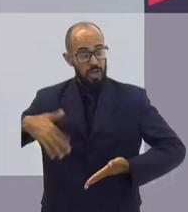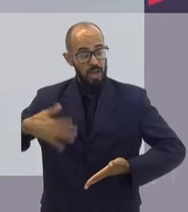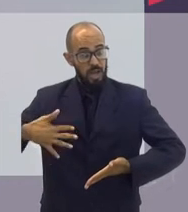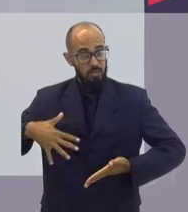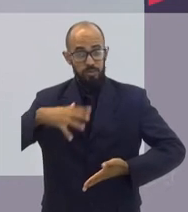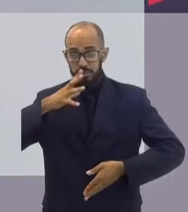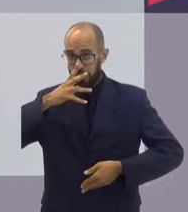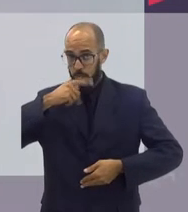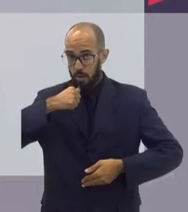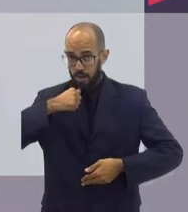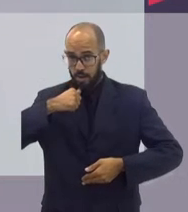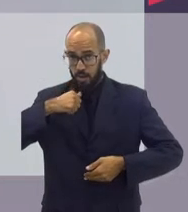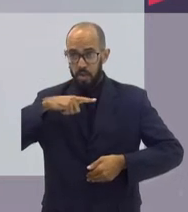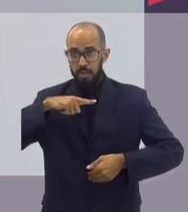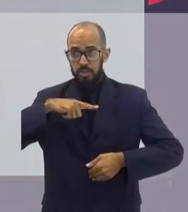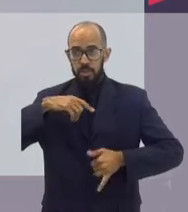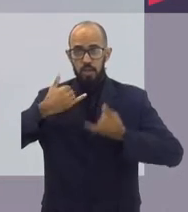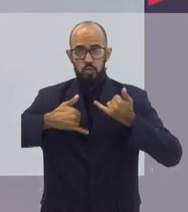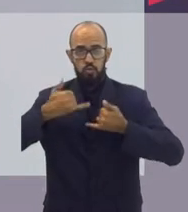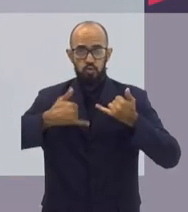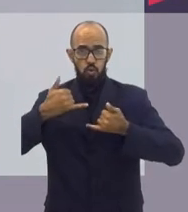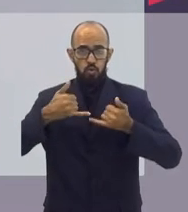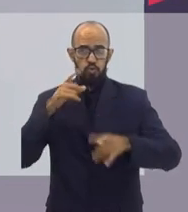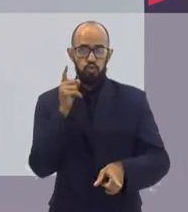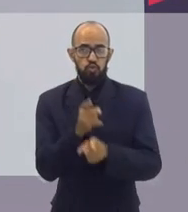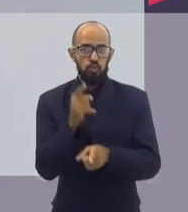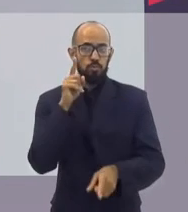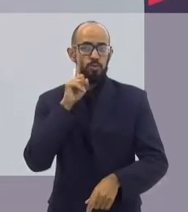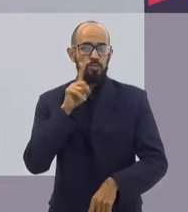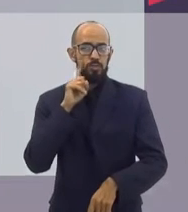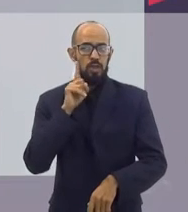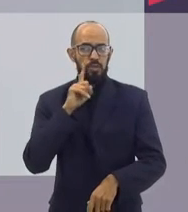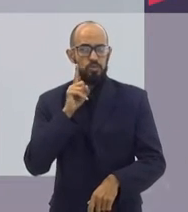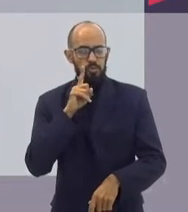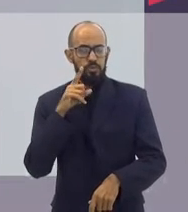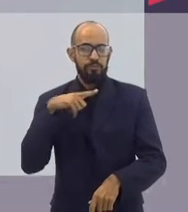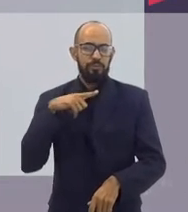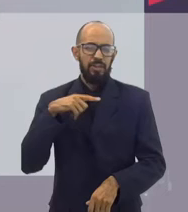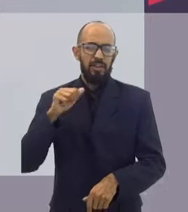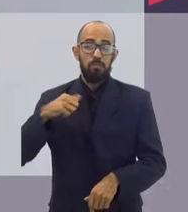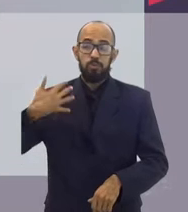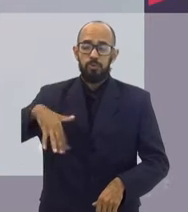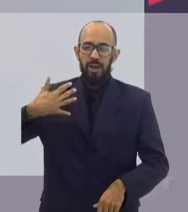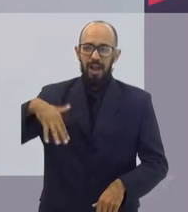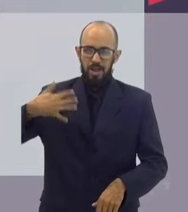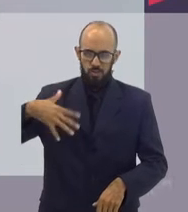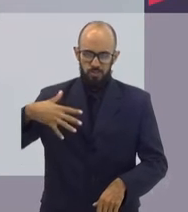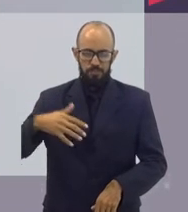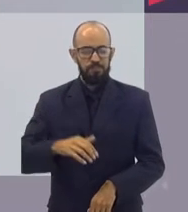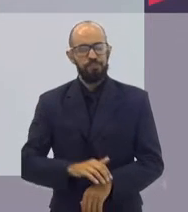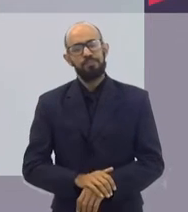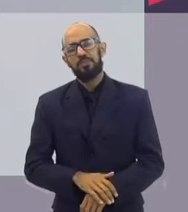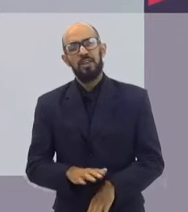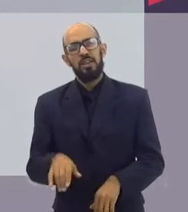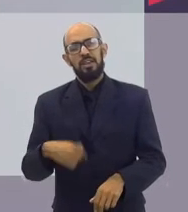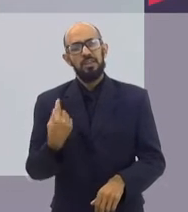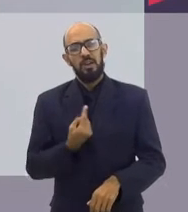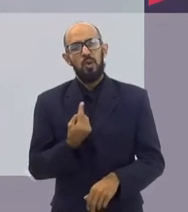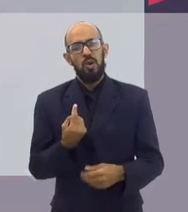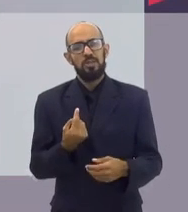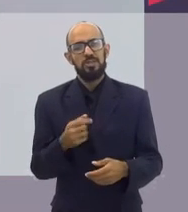né? Tem um único jogo que descobrimos lá nos Estados Unidos e que tem um custo assim absurdo, né? Então